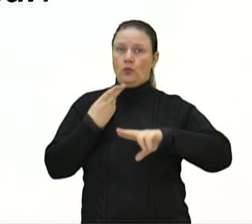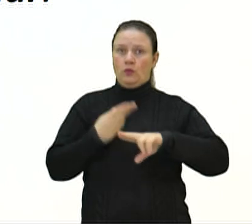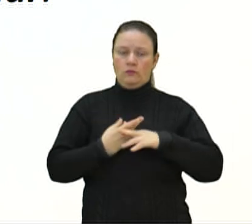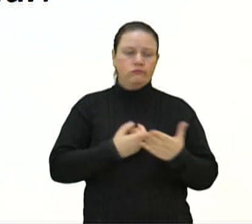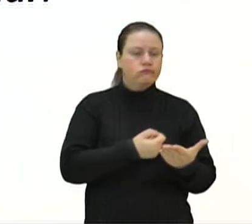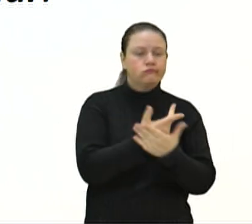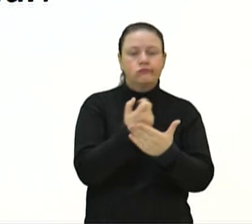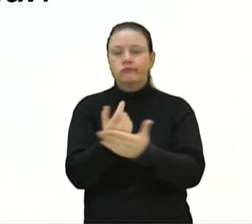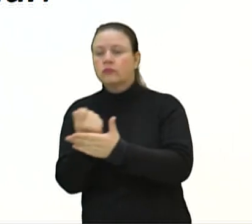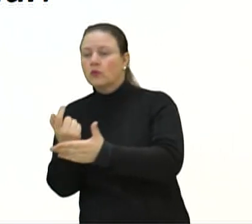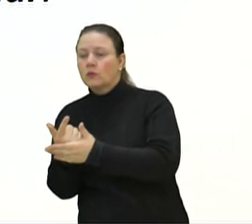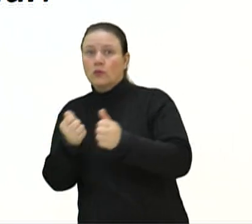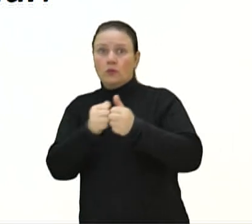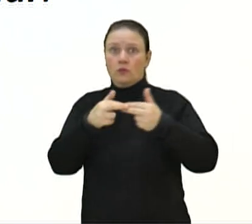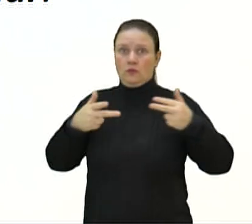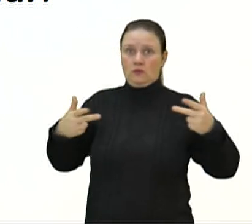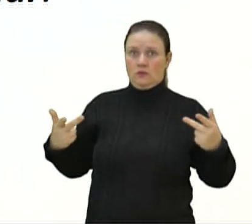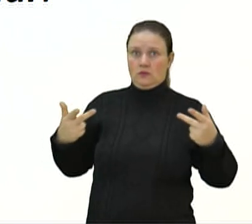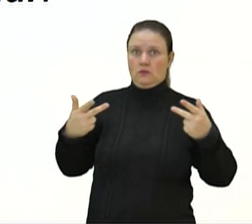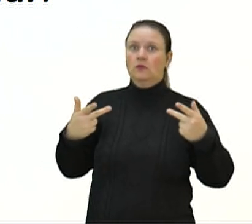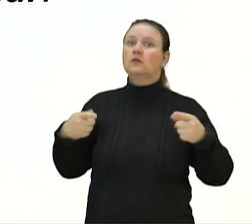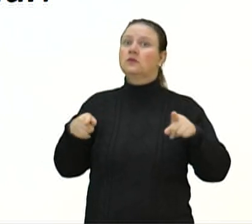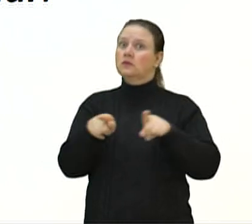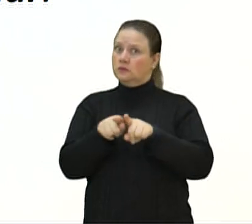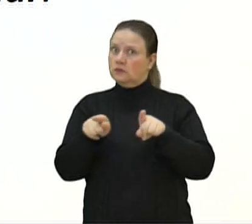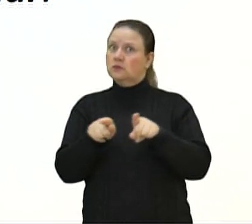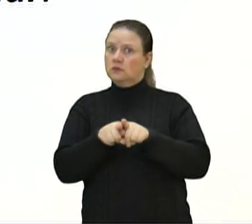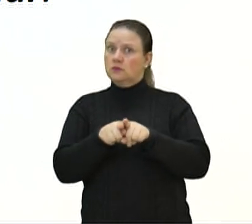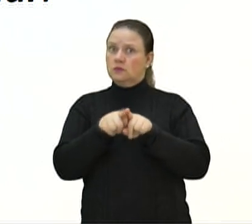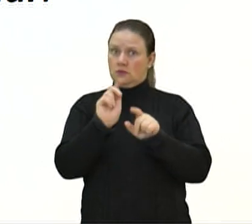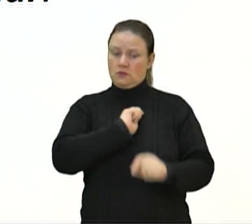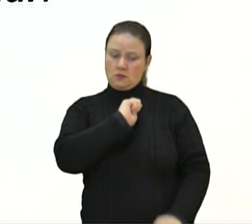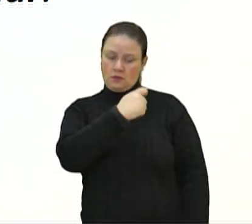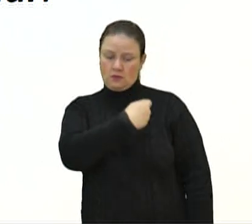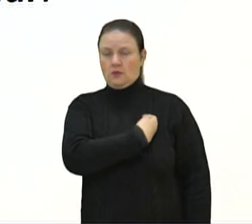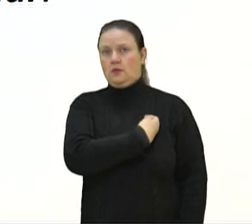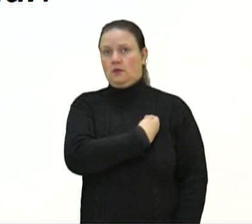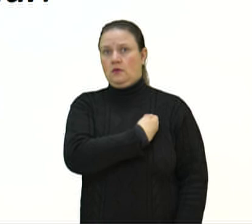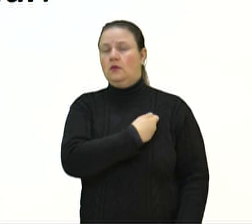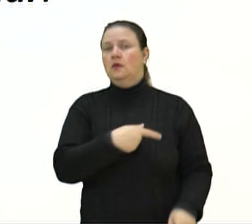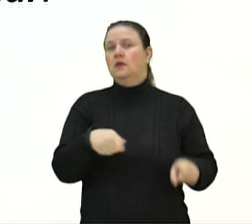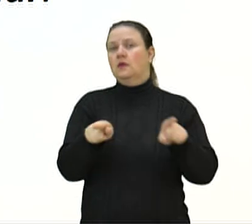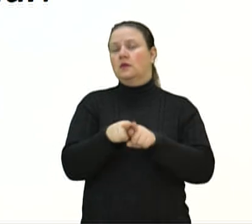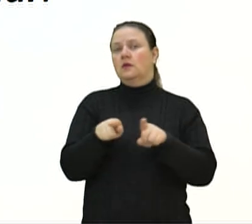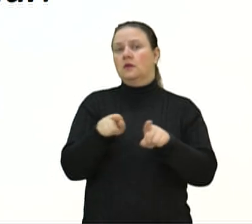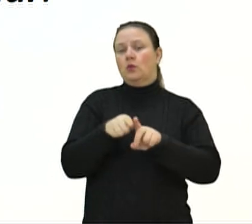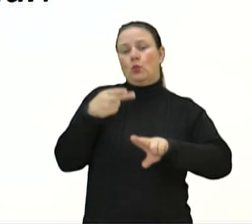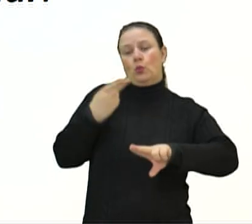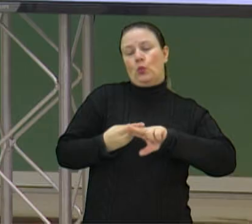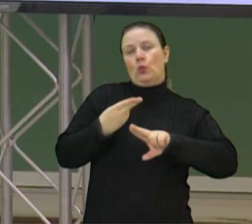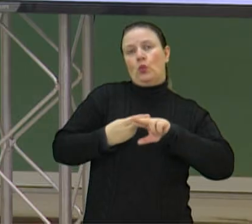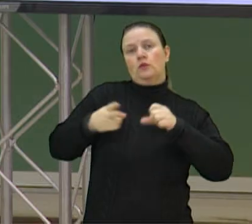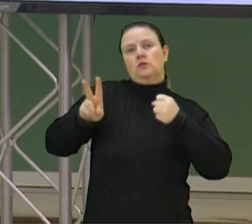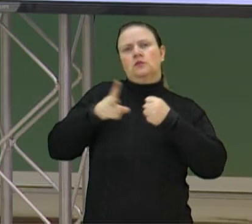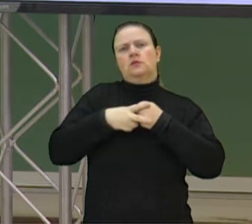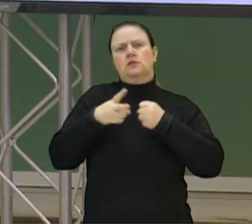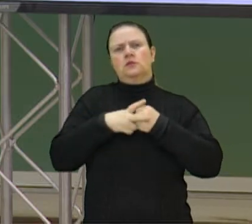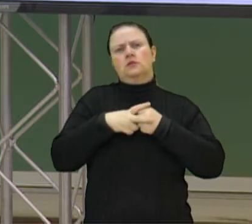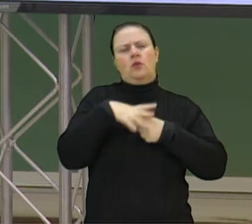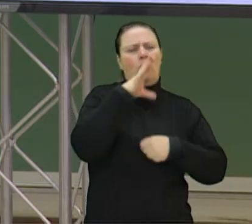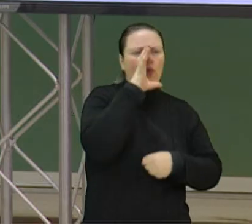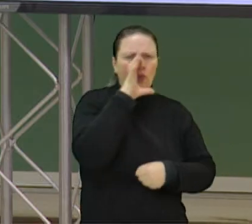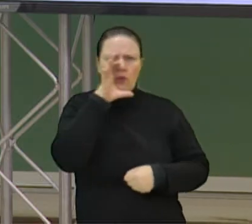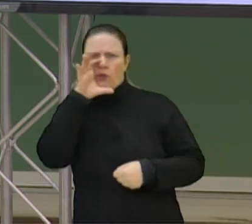compras. Vimos as expressões que são utilizadas para fazer compras em espanhol. E el uso de los verbos encantar, agradar